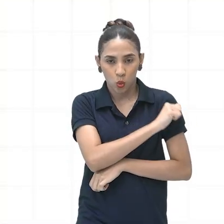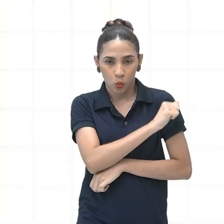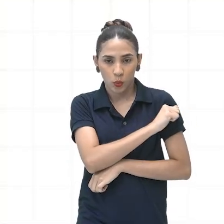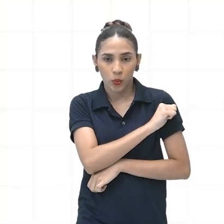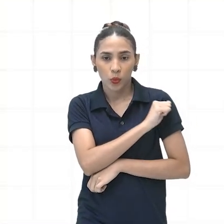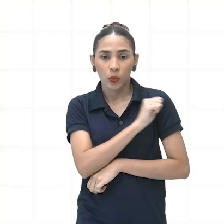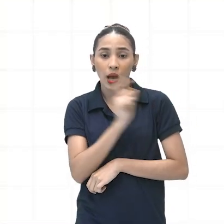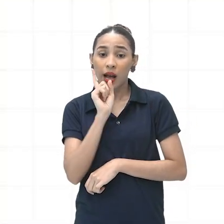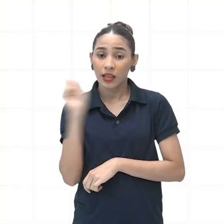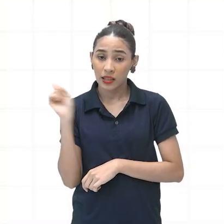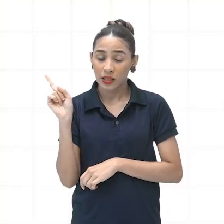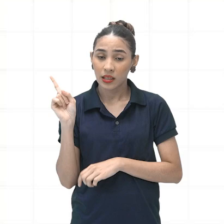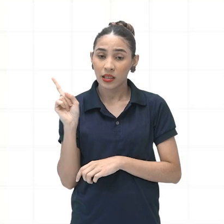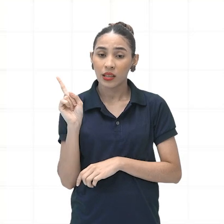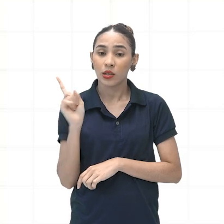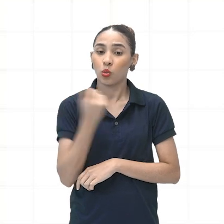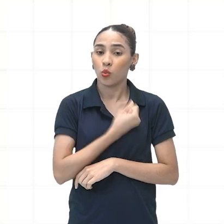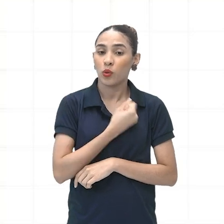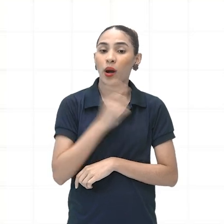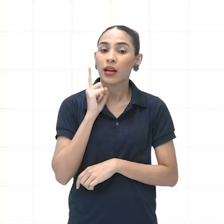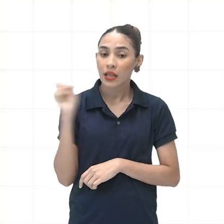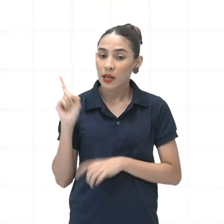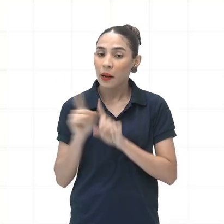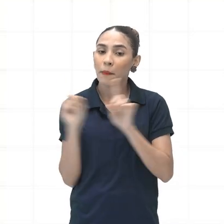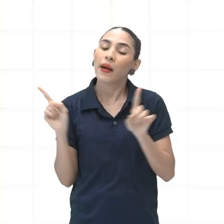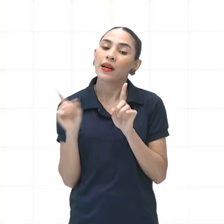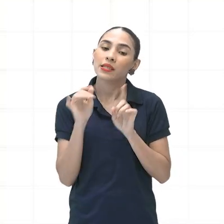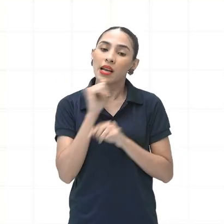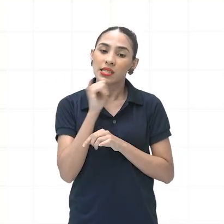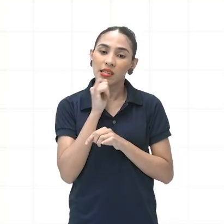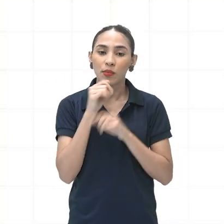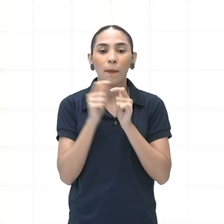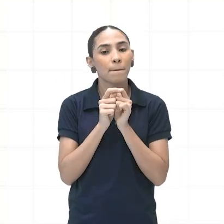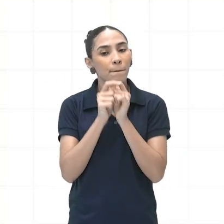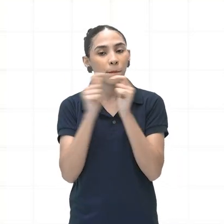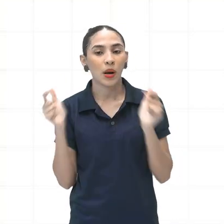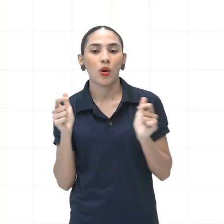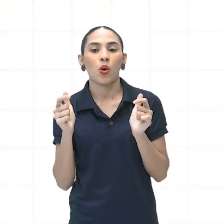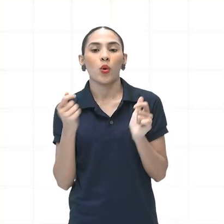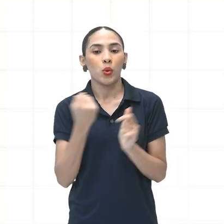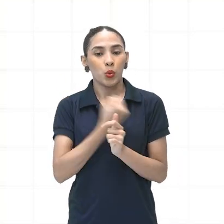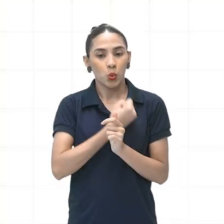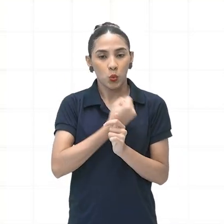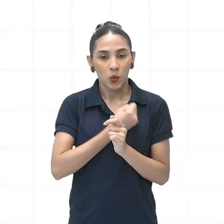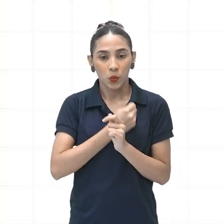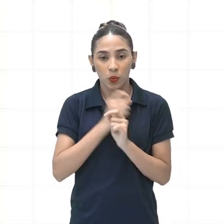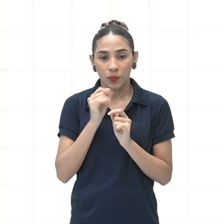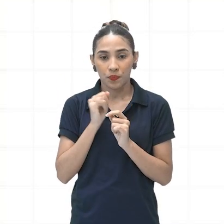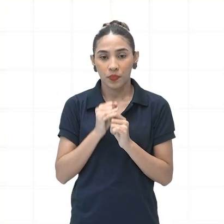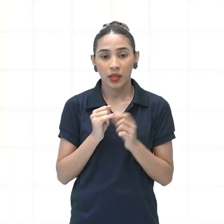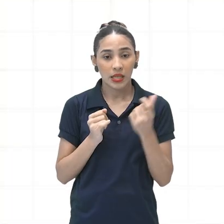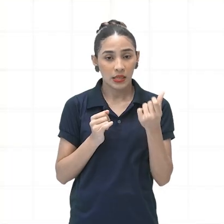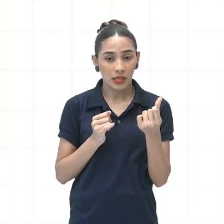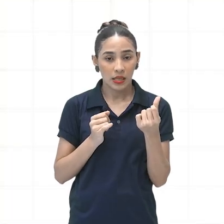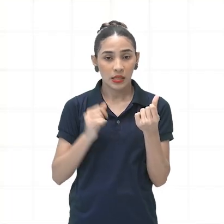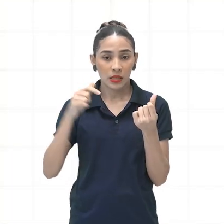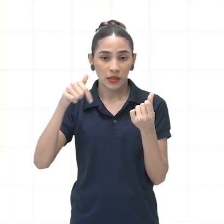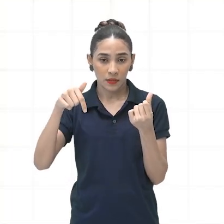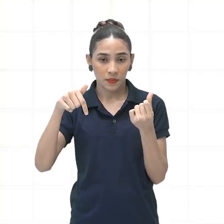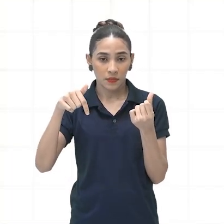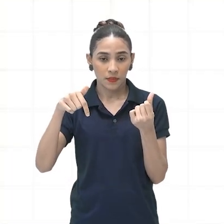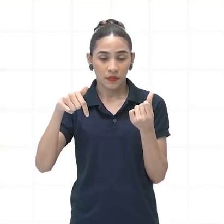pode imaginar, pode chegar à conclusão que o maior valor ele está nessa categoria aqui, ó,